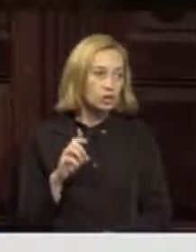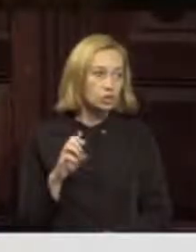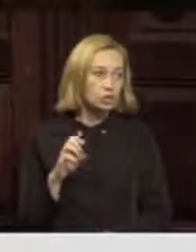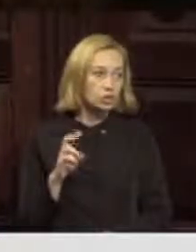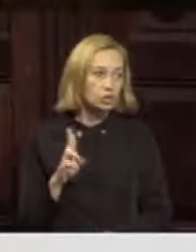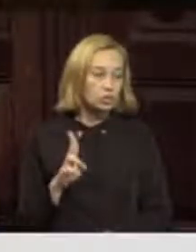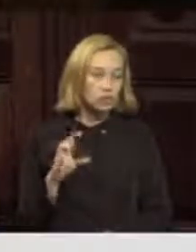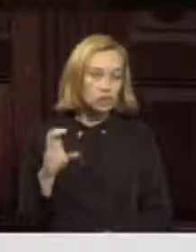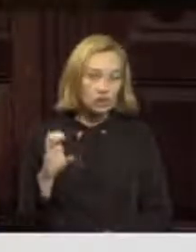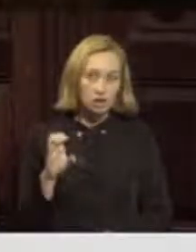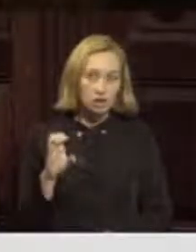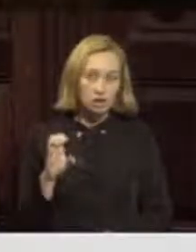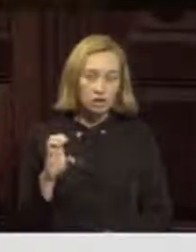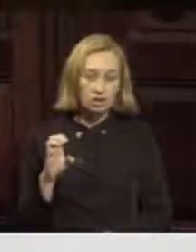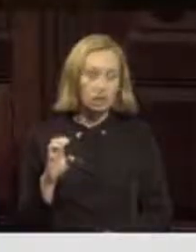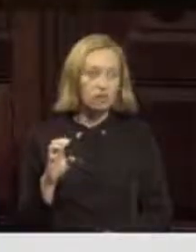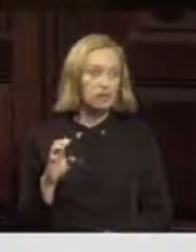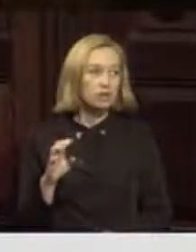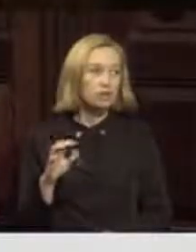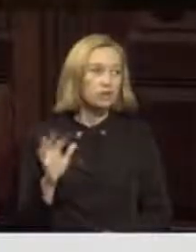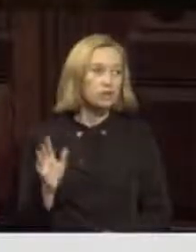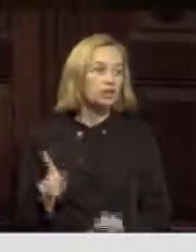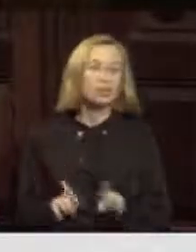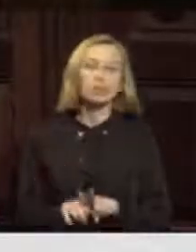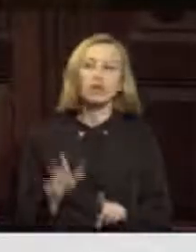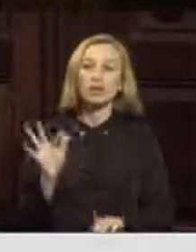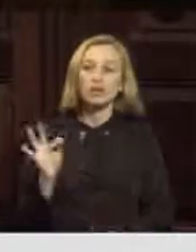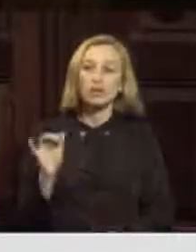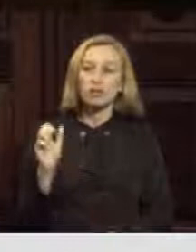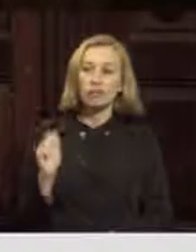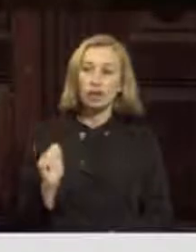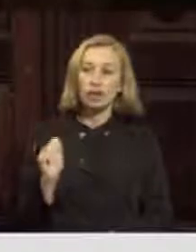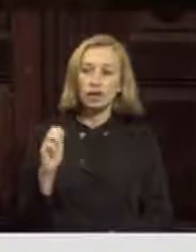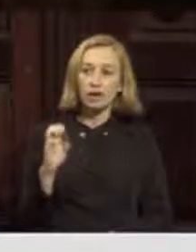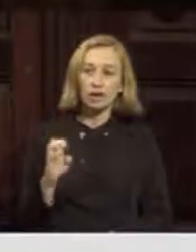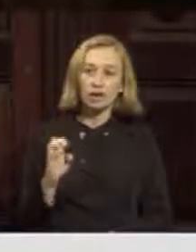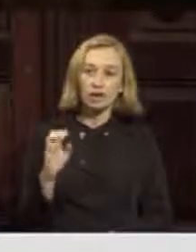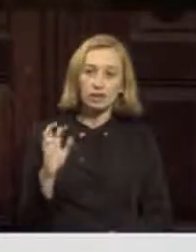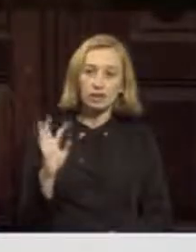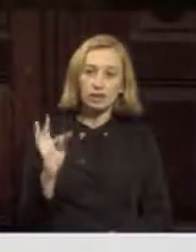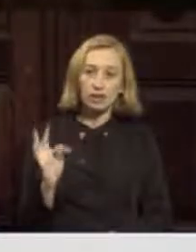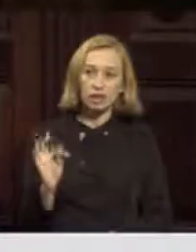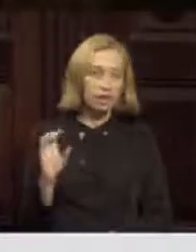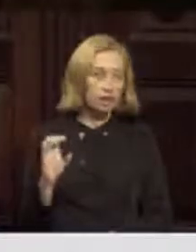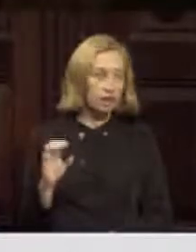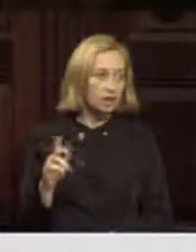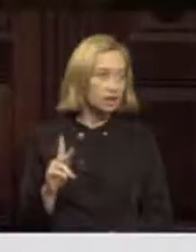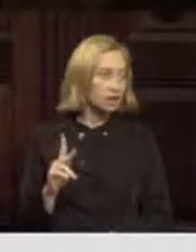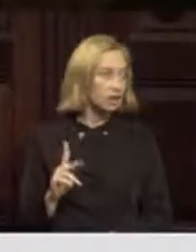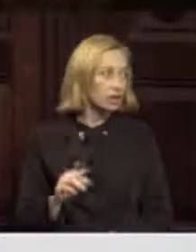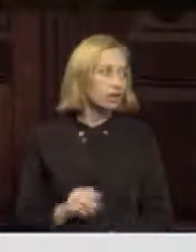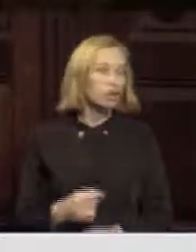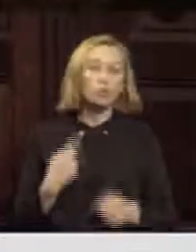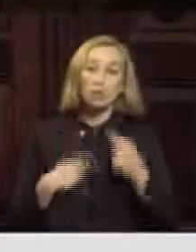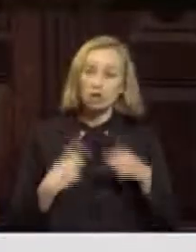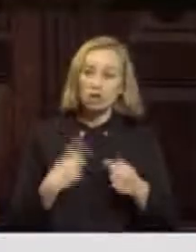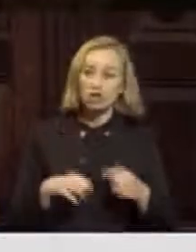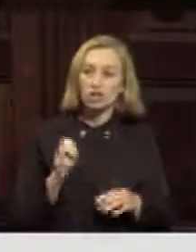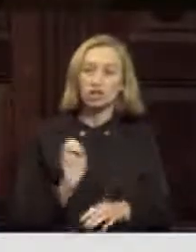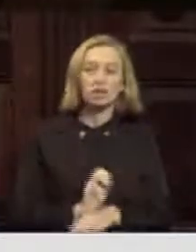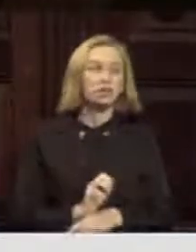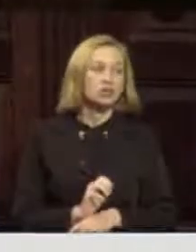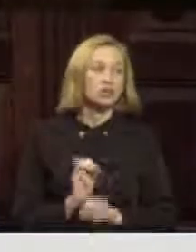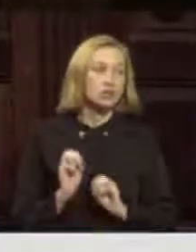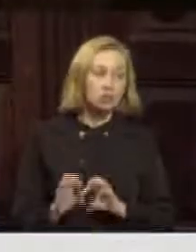onde os governos não apresentam concretamente uma política de educação para a área